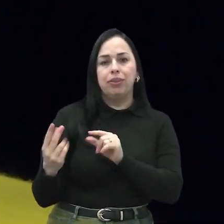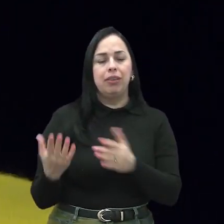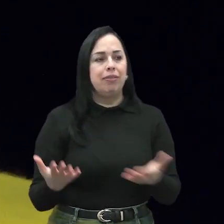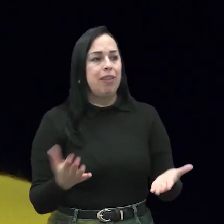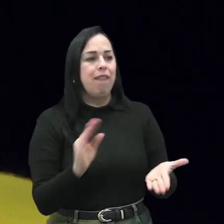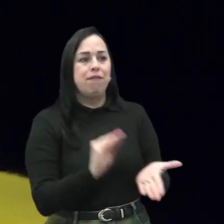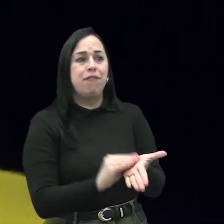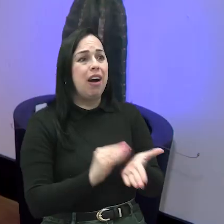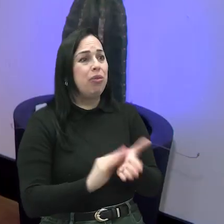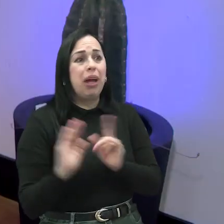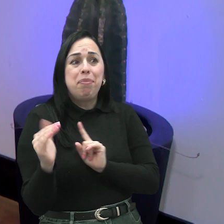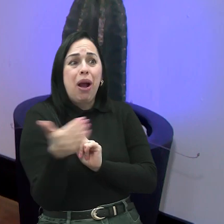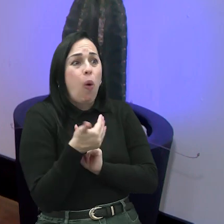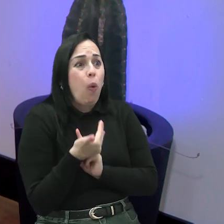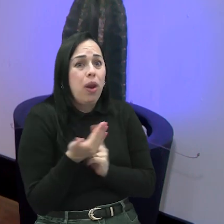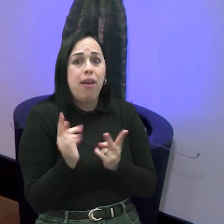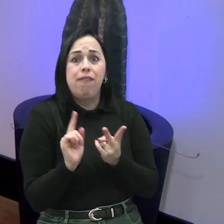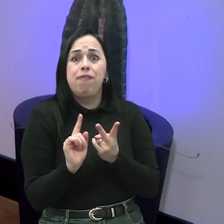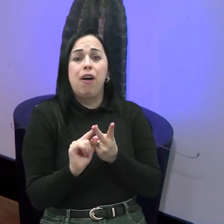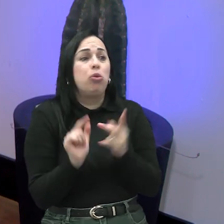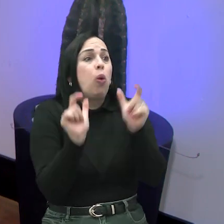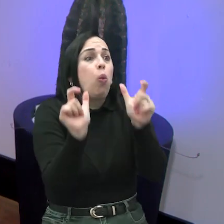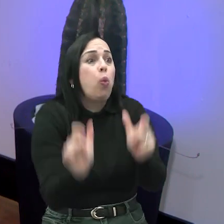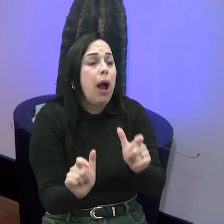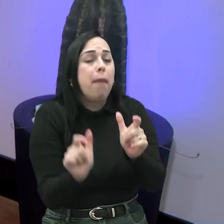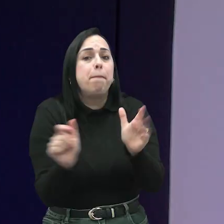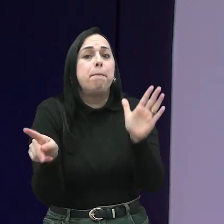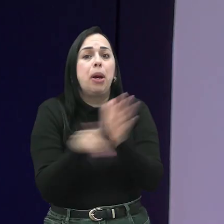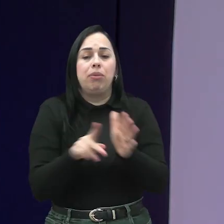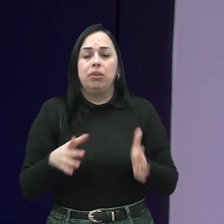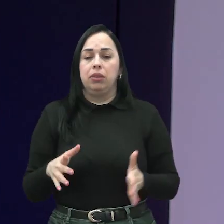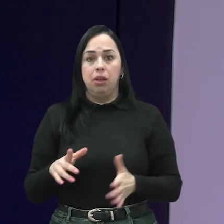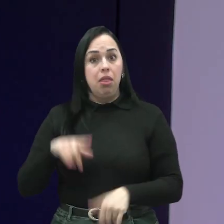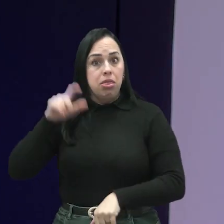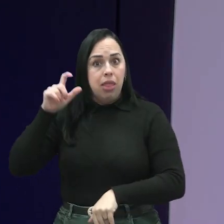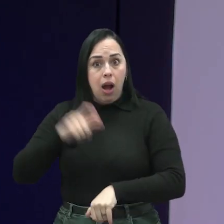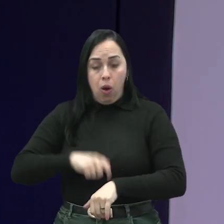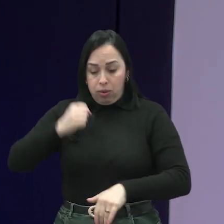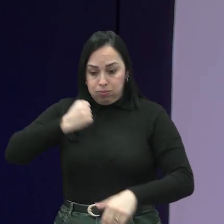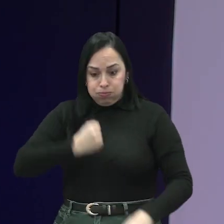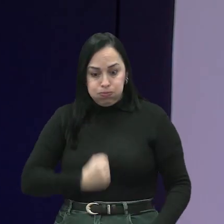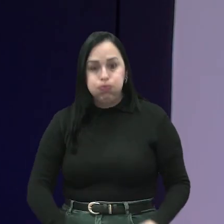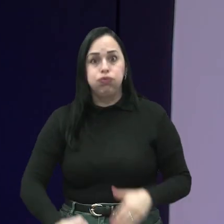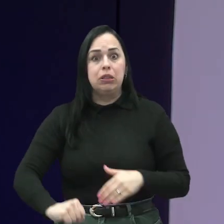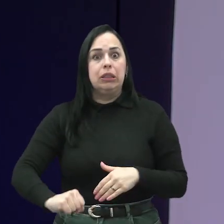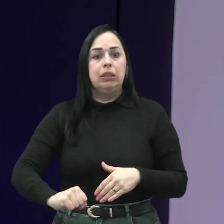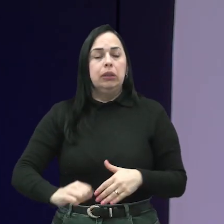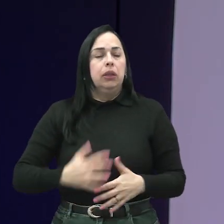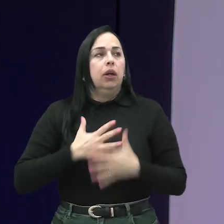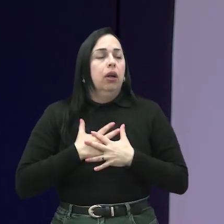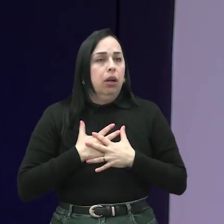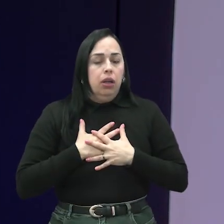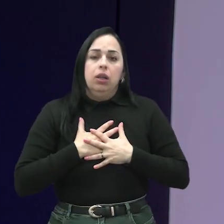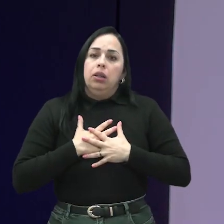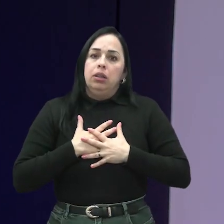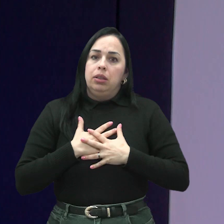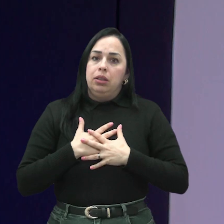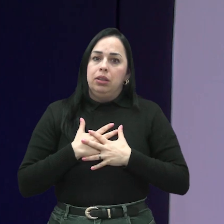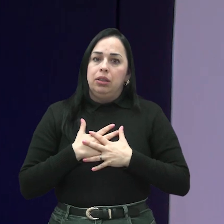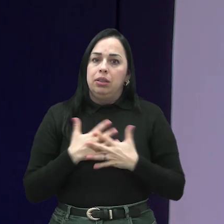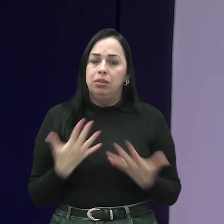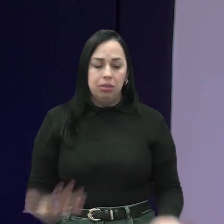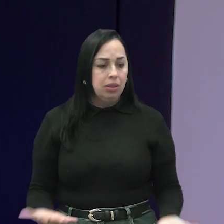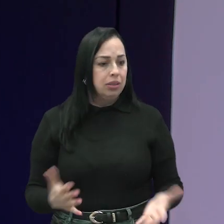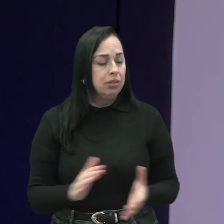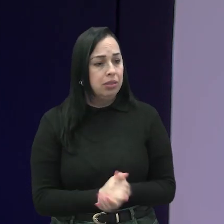de acolhimento e de opções para o sepultamento. Eu baquei na hora, porque, né, é